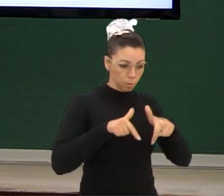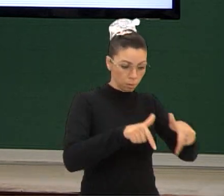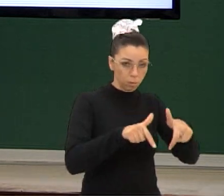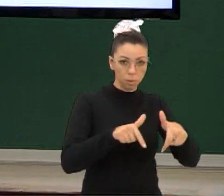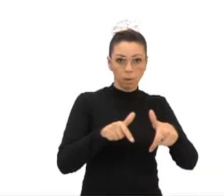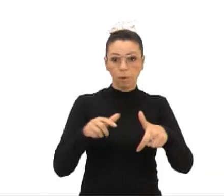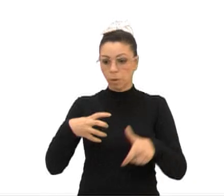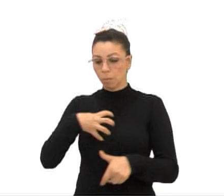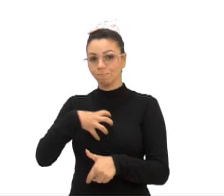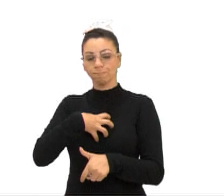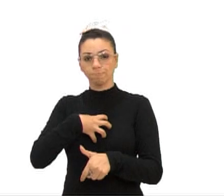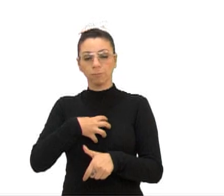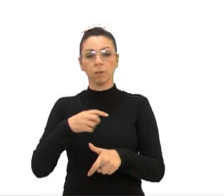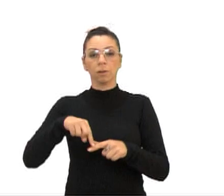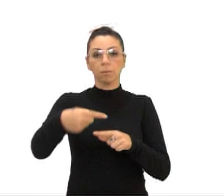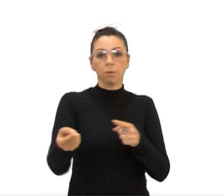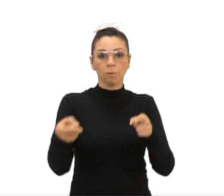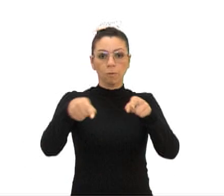fazer isso e eu volto já.